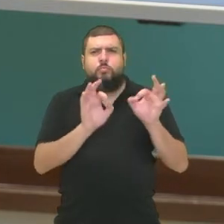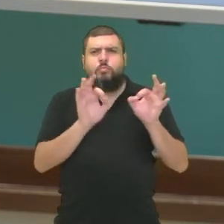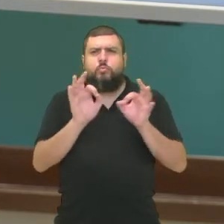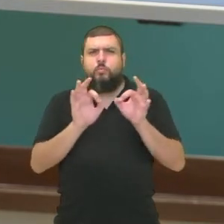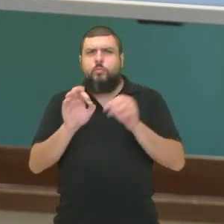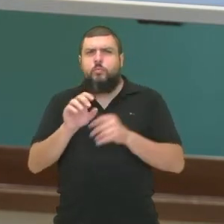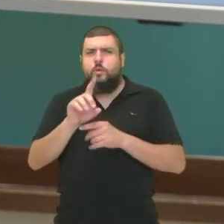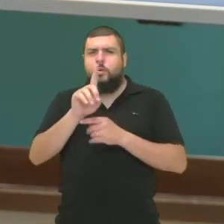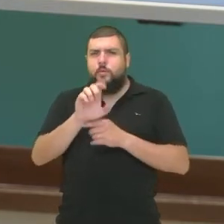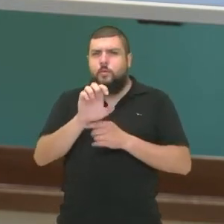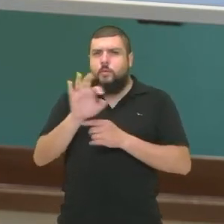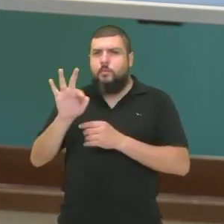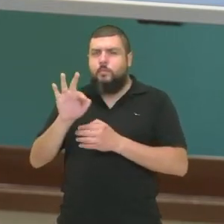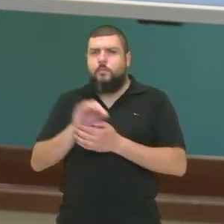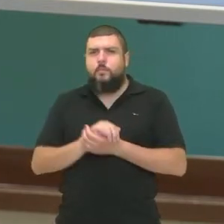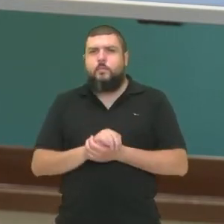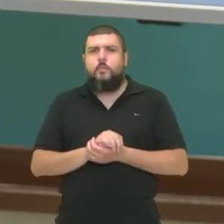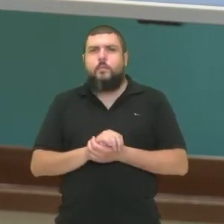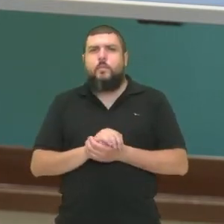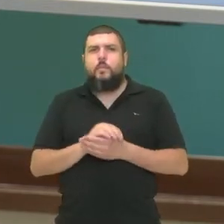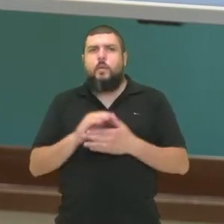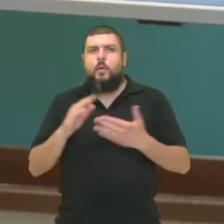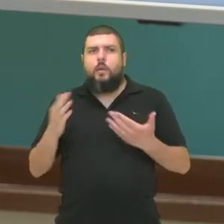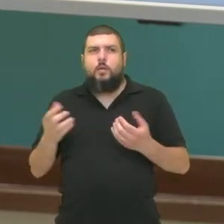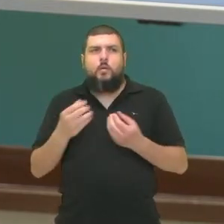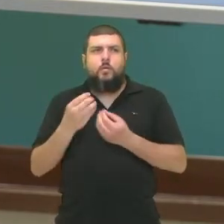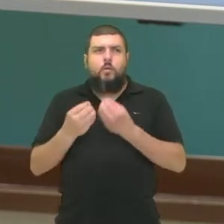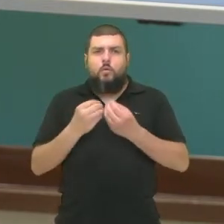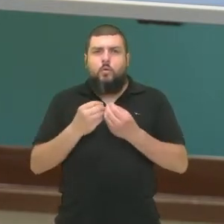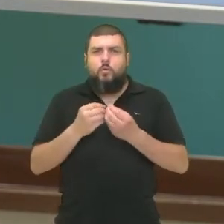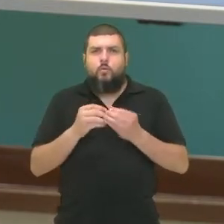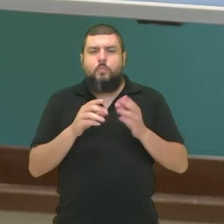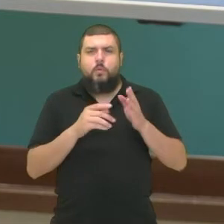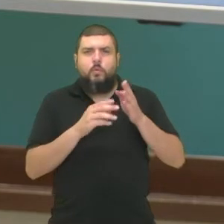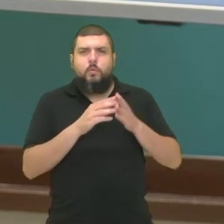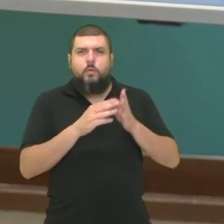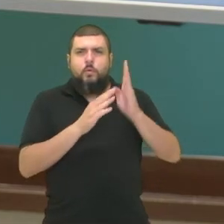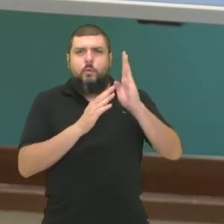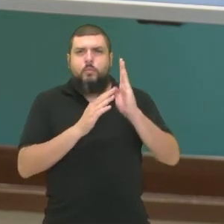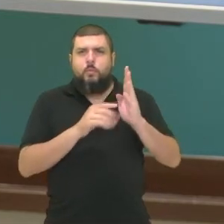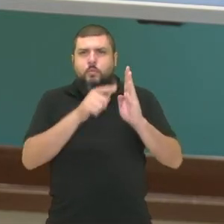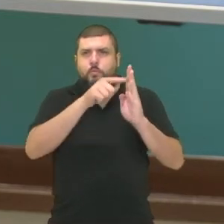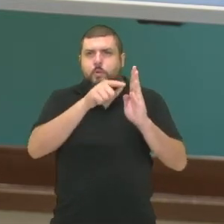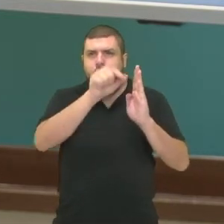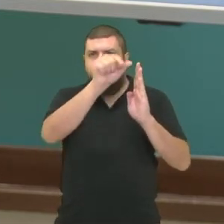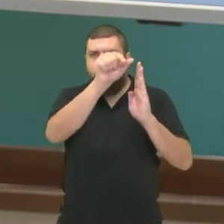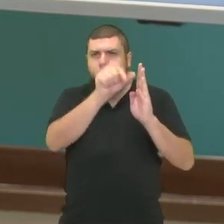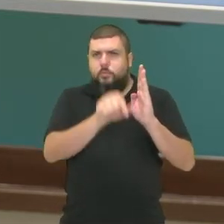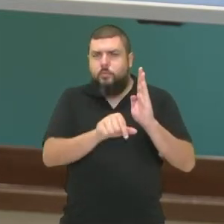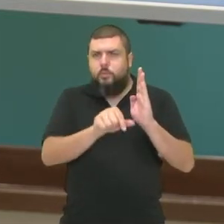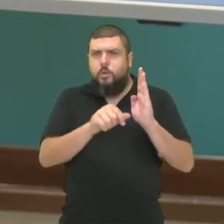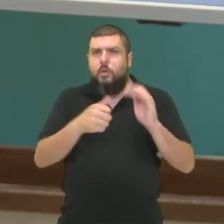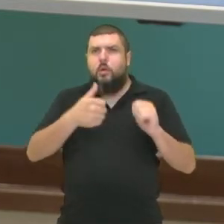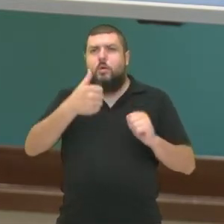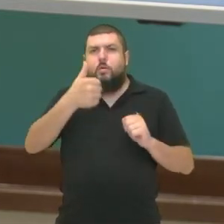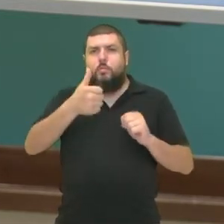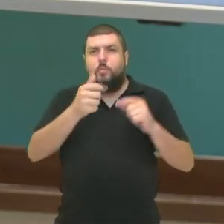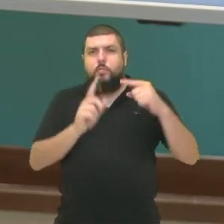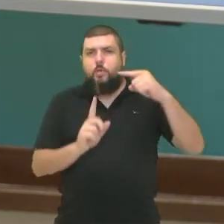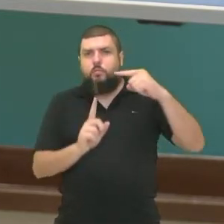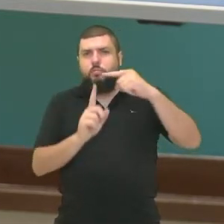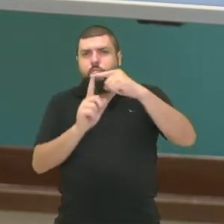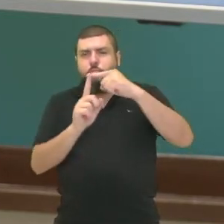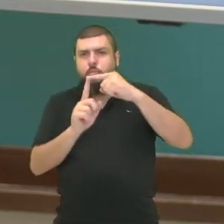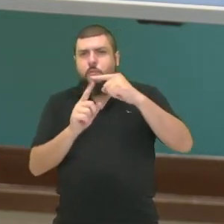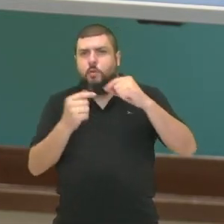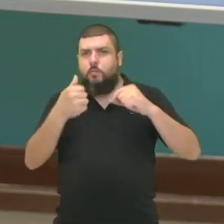Então, aqui, na primeira linha, vai ser as coordenadas do primeiro ponto, na segunda linha, as coordenadas,